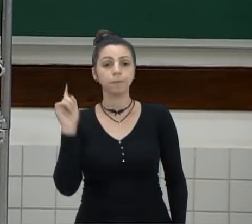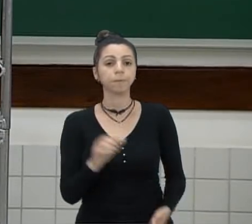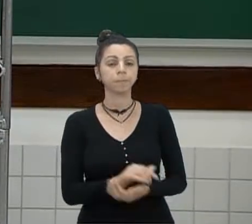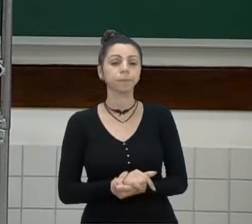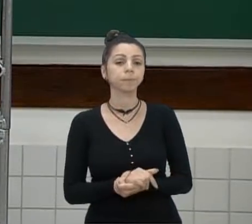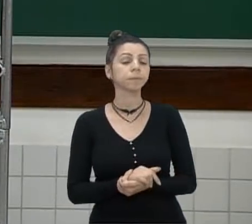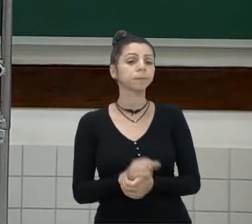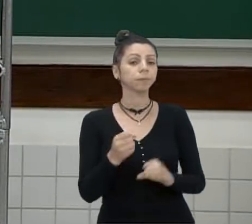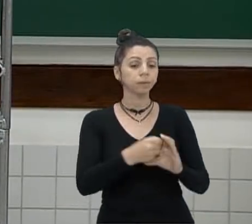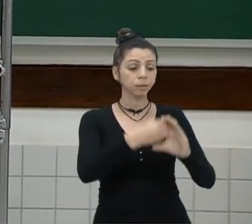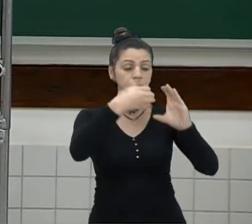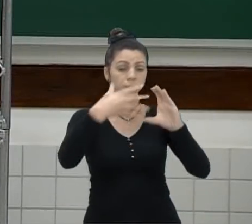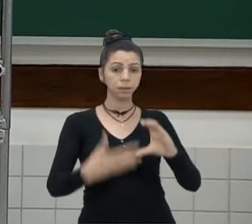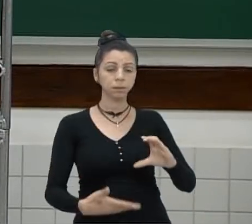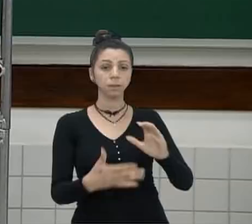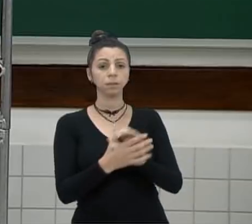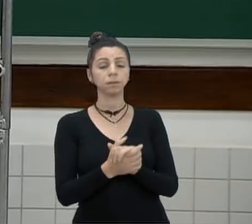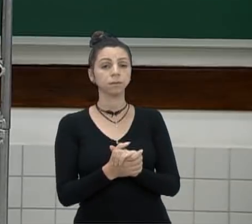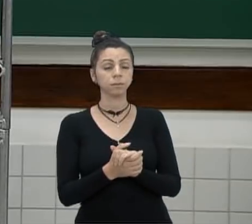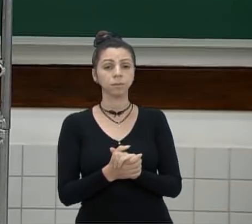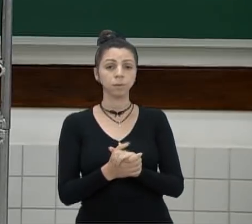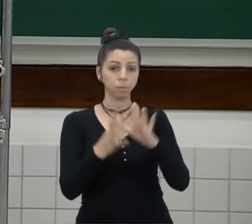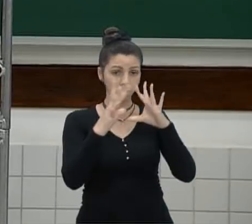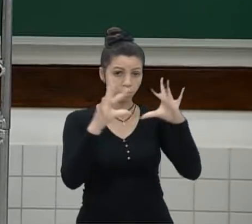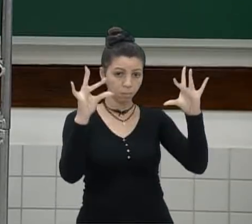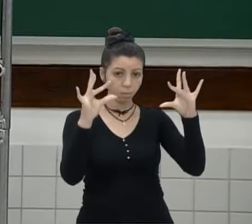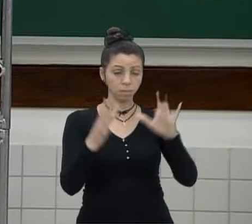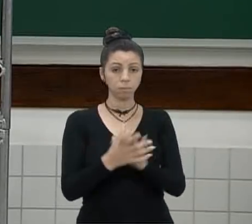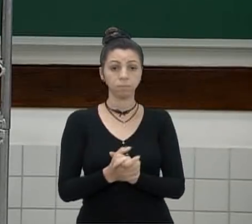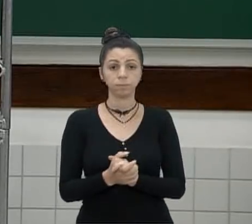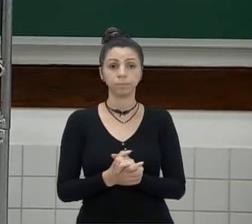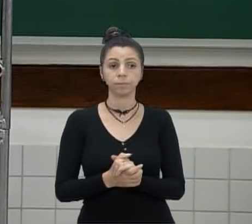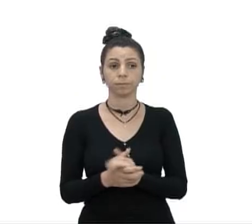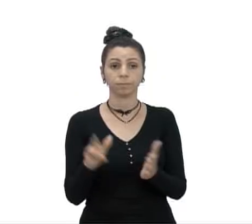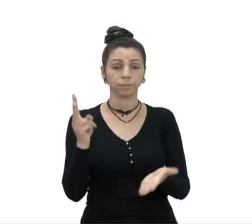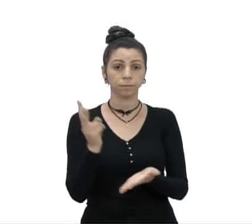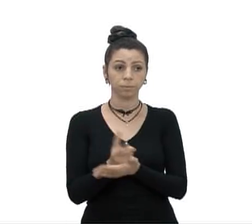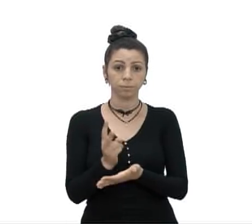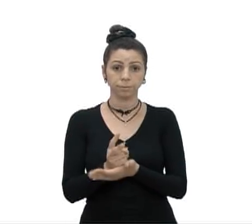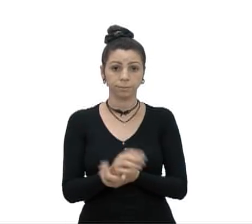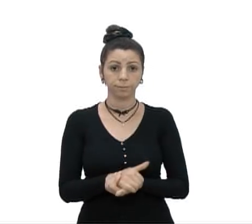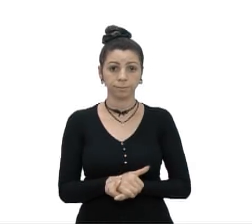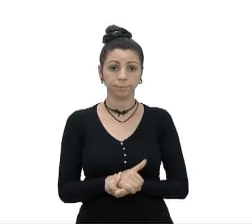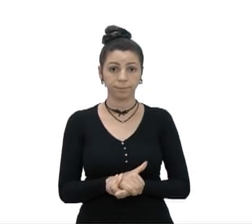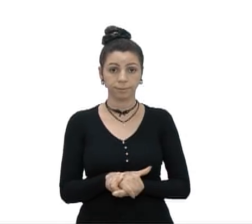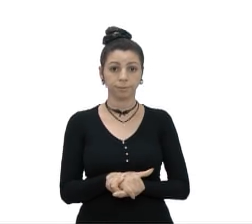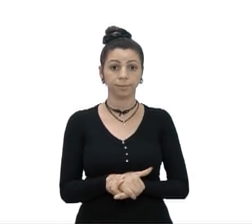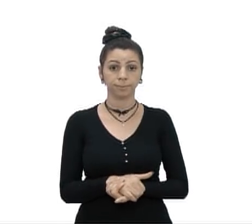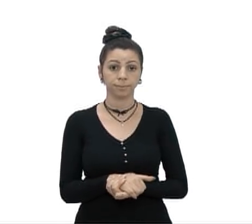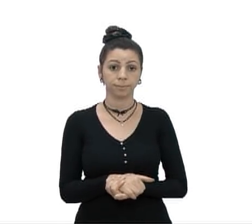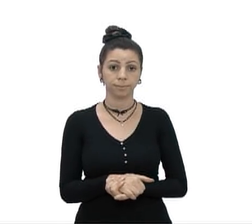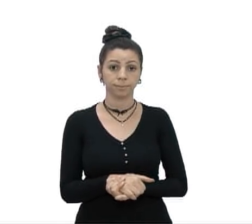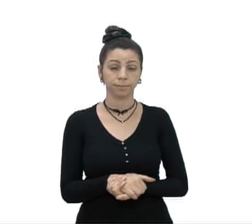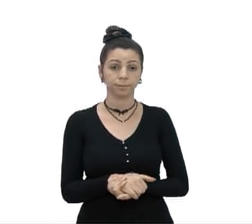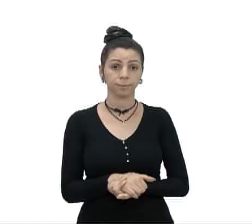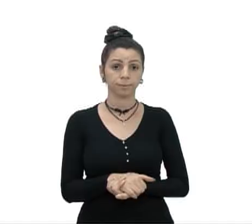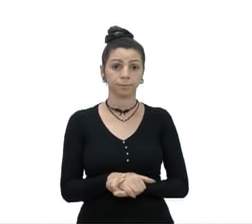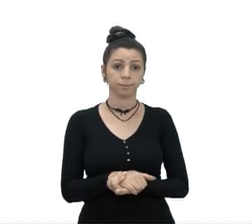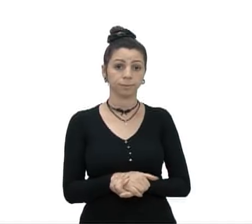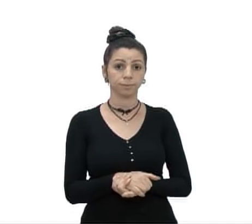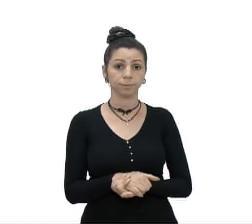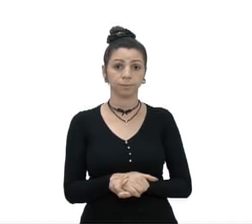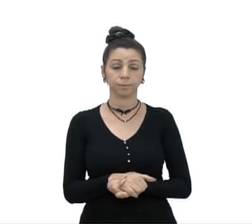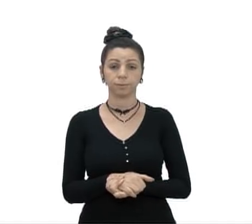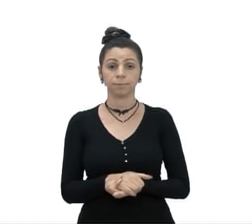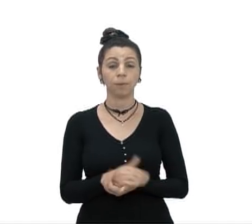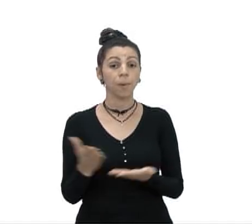as características dos materiais líquidos? Então vamos continuar nossa aula? Já que a gente falou bastante do líquido, vamos falar